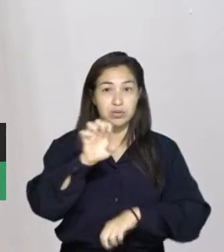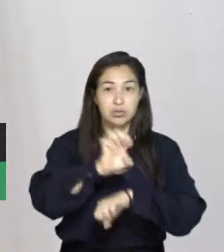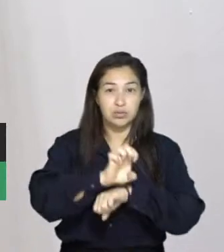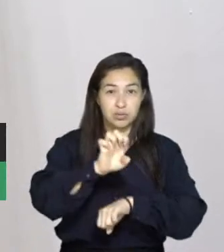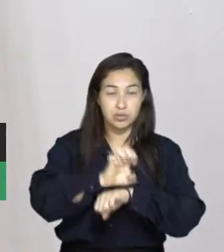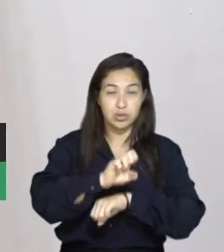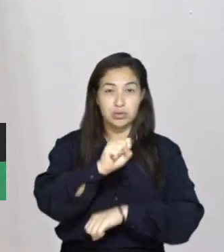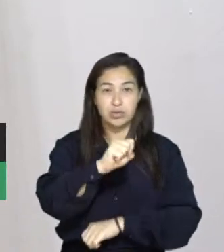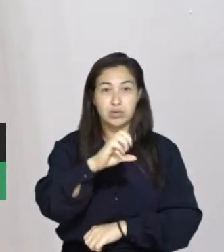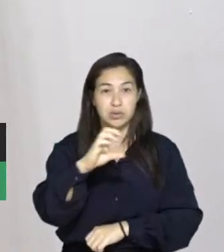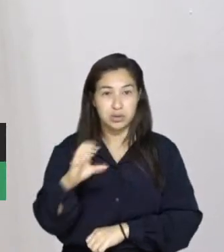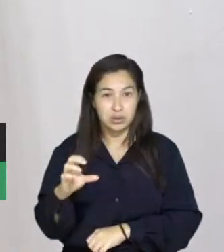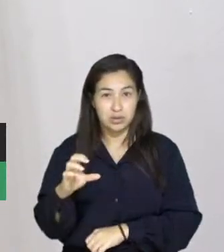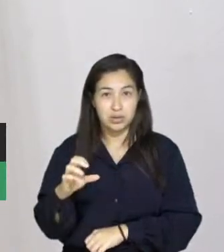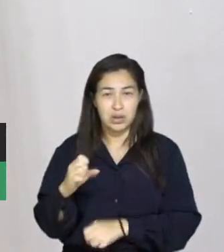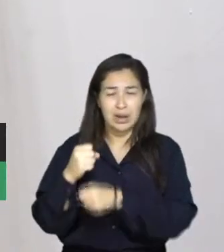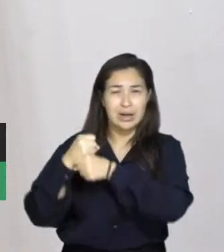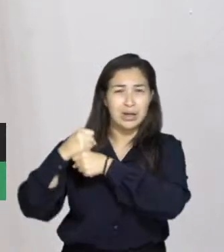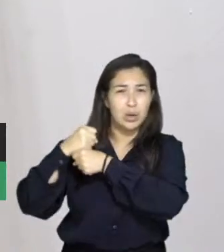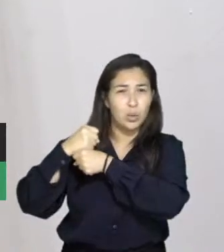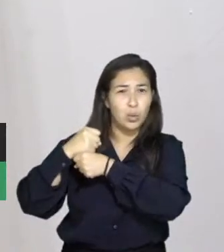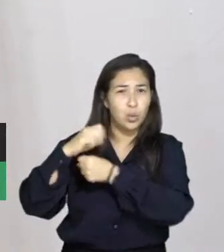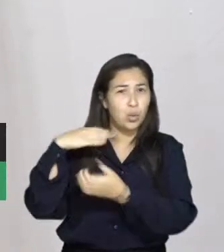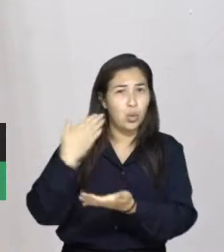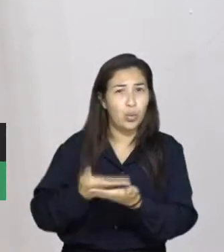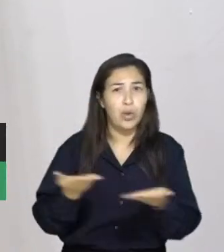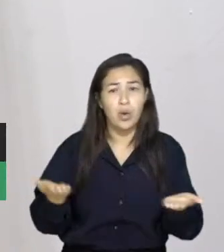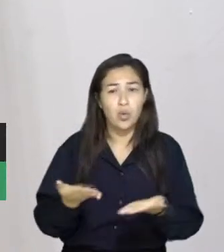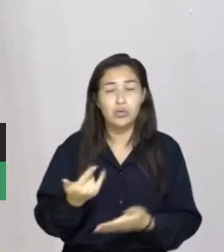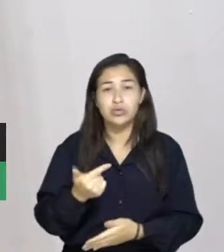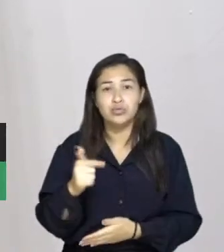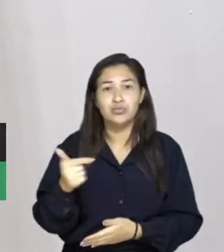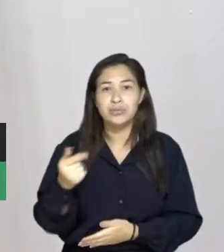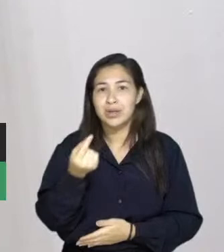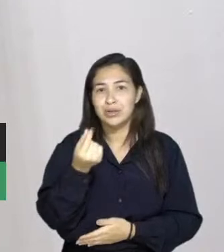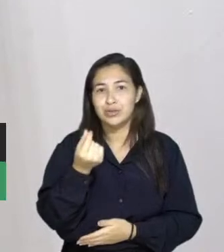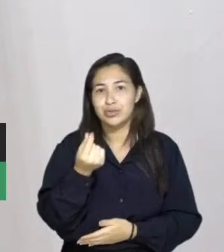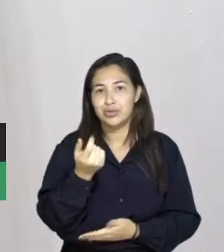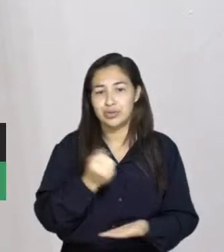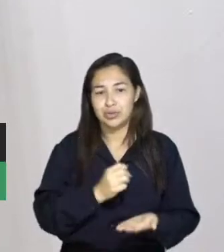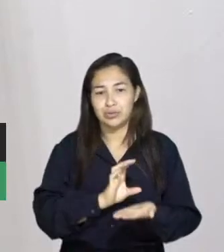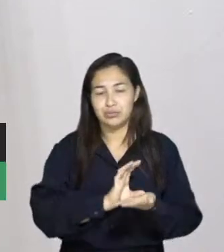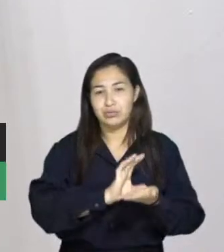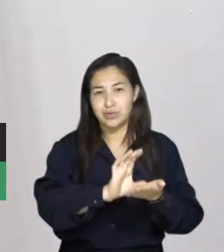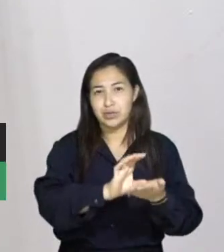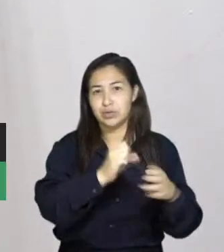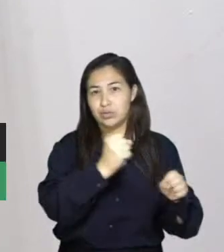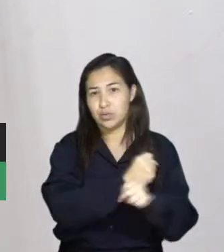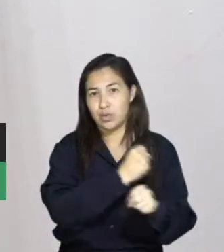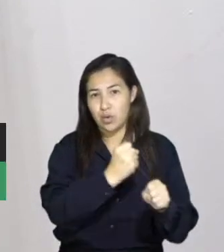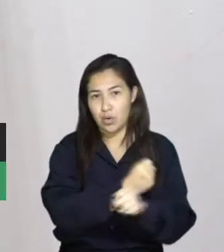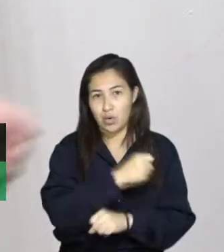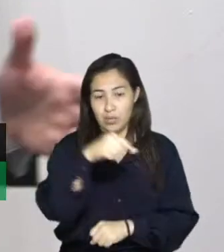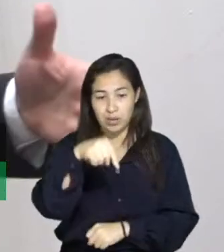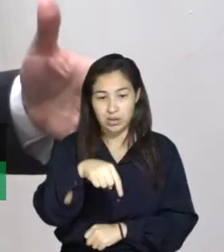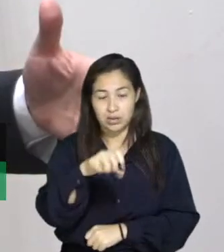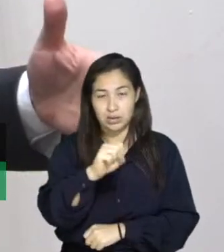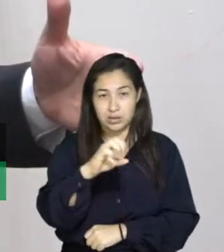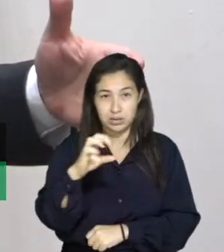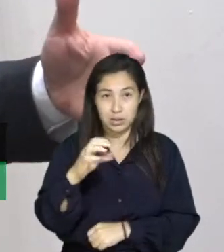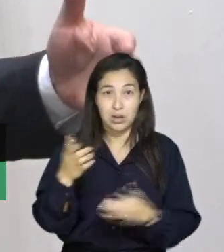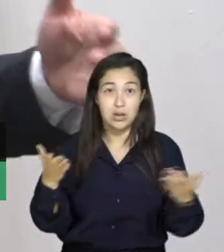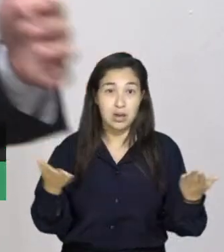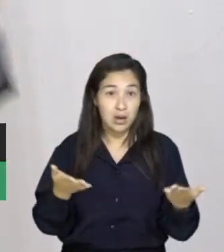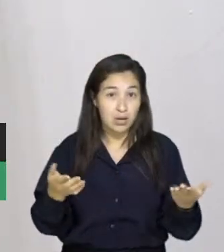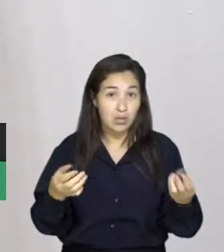Catarina, que por muitos anos não viu o Acordo Dinheiro Federal investido em obras no nosso Estado. E agora o Ministério